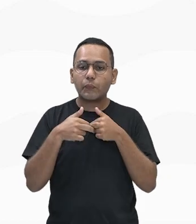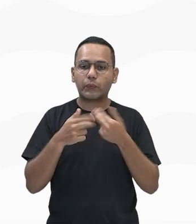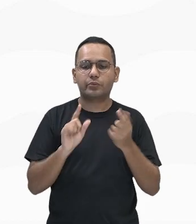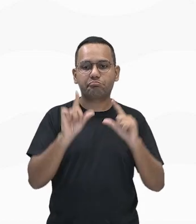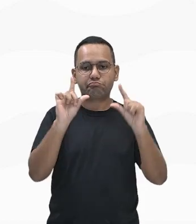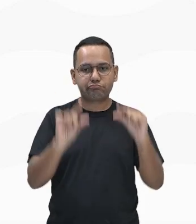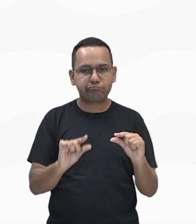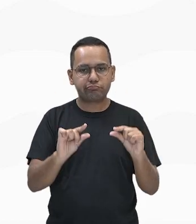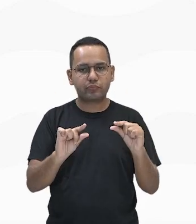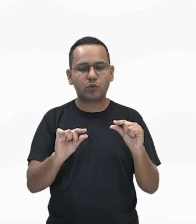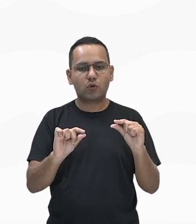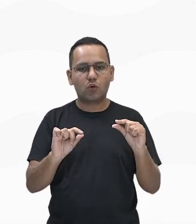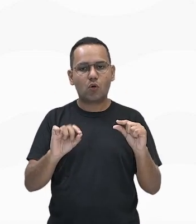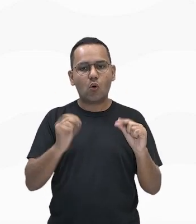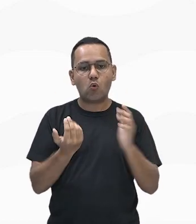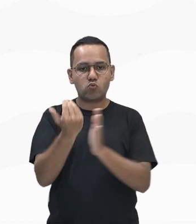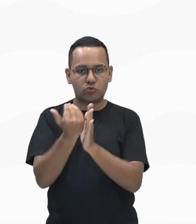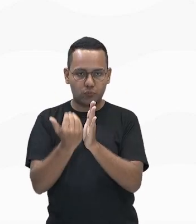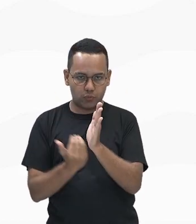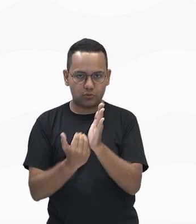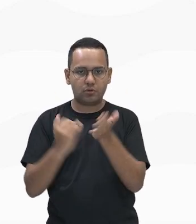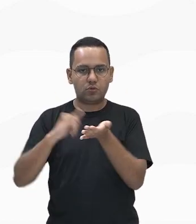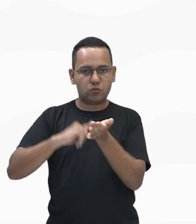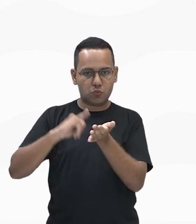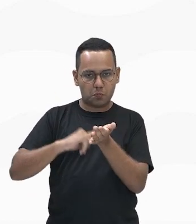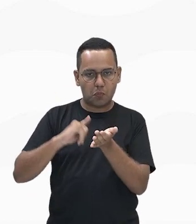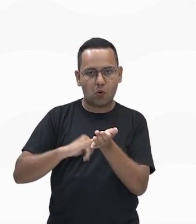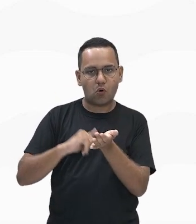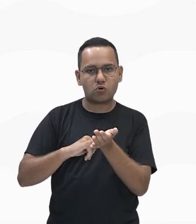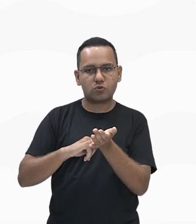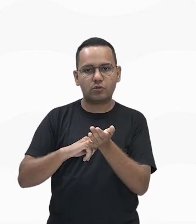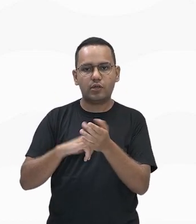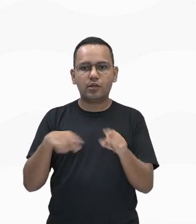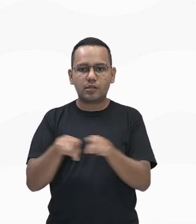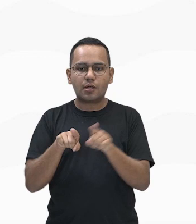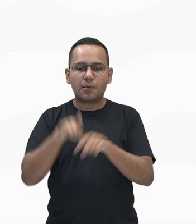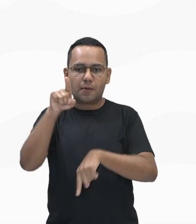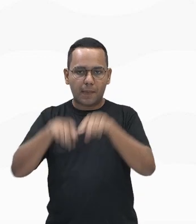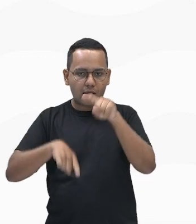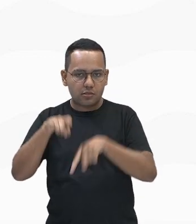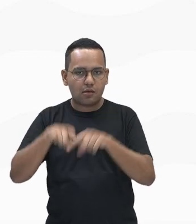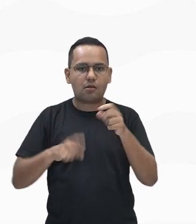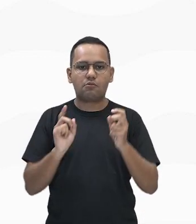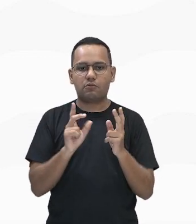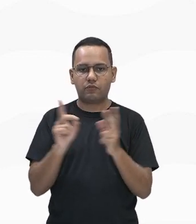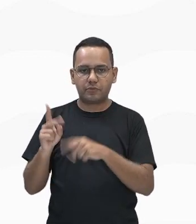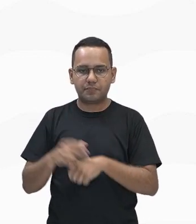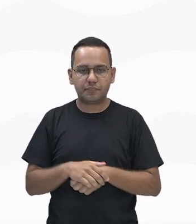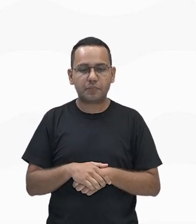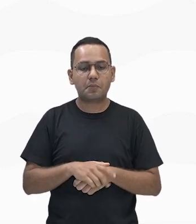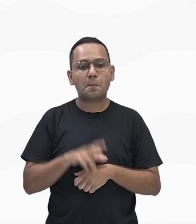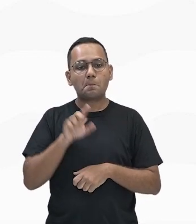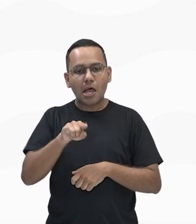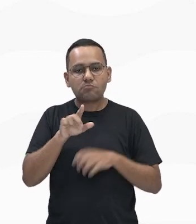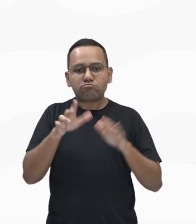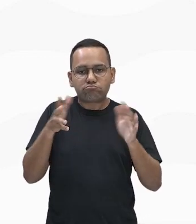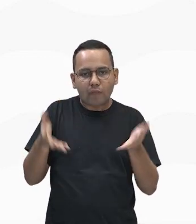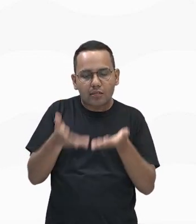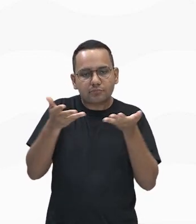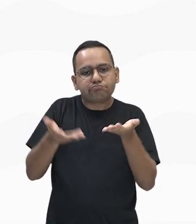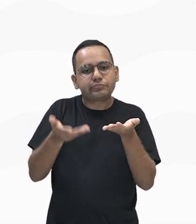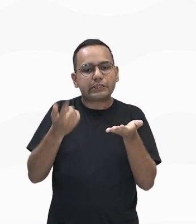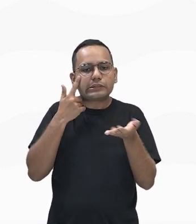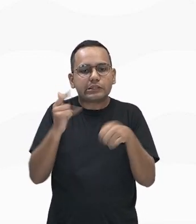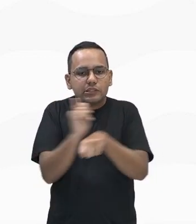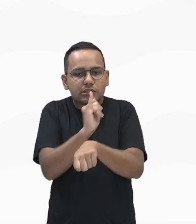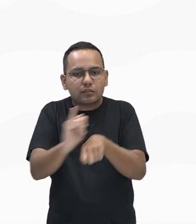impostos sobre renda, propriedades e vendas. Esses incentivos podem tornar os investimentos mais atrativos para o setor